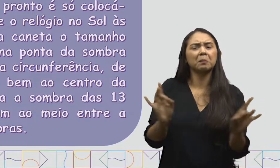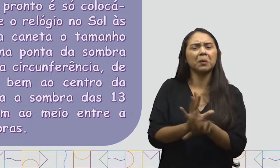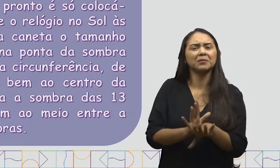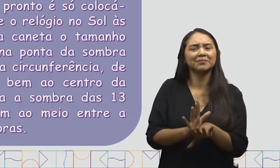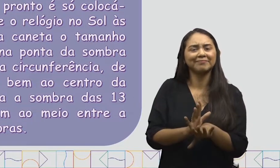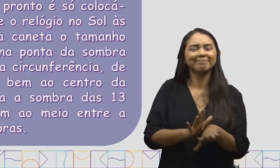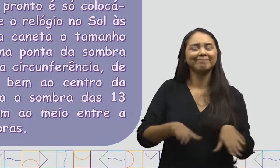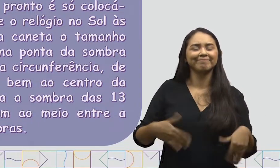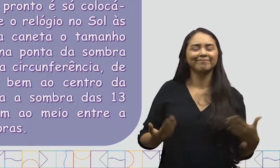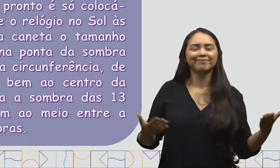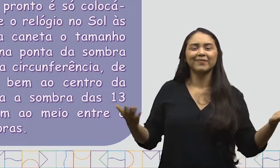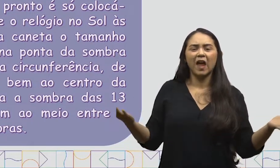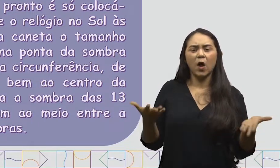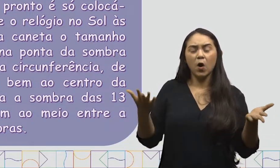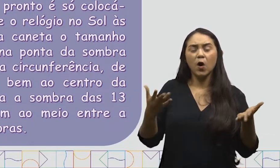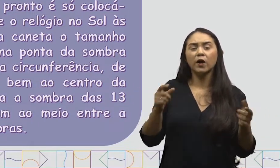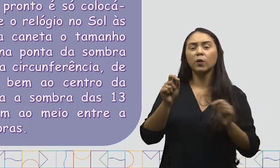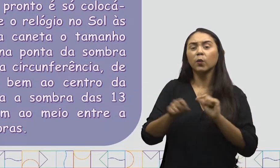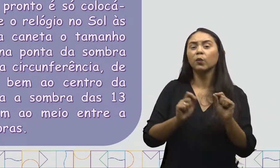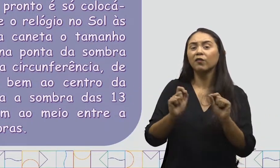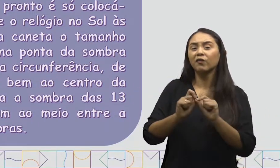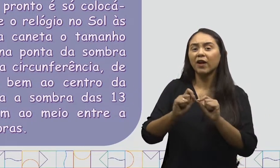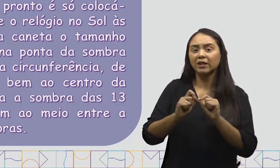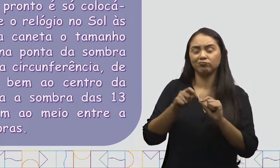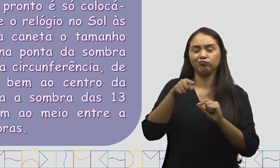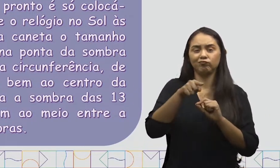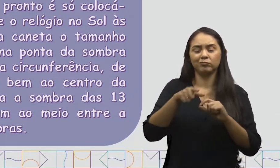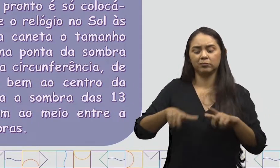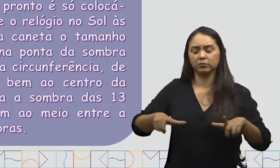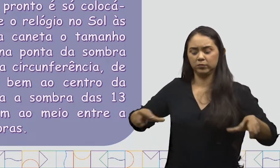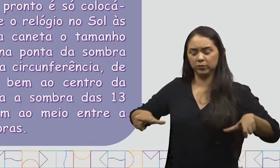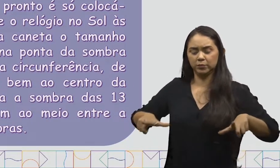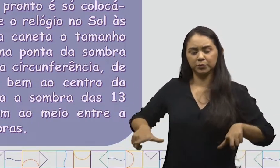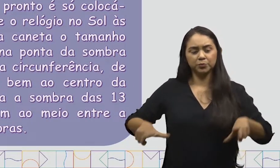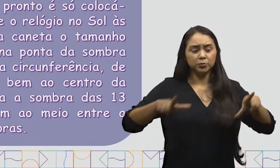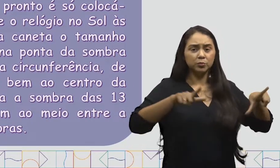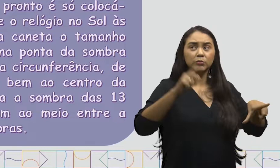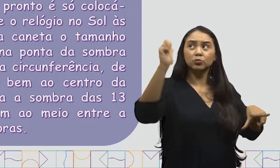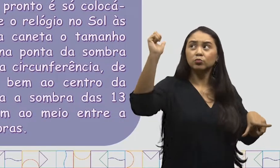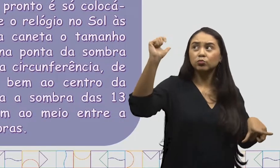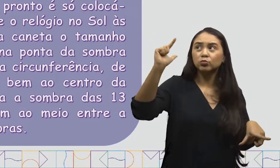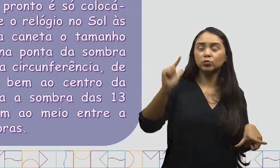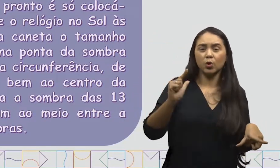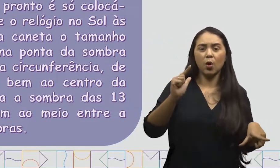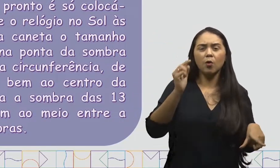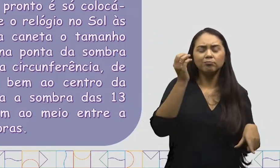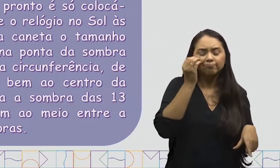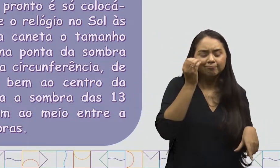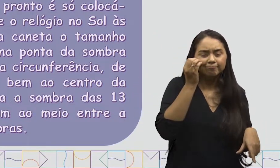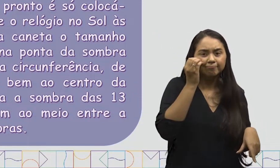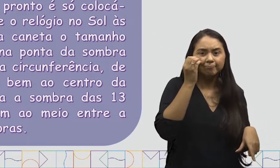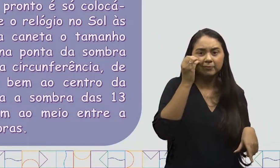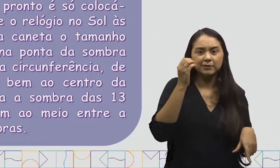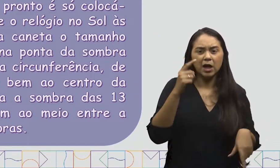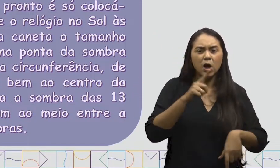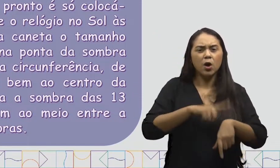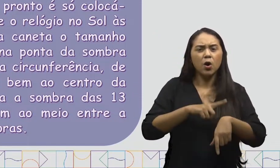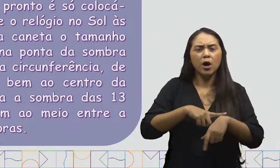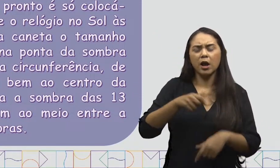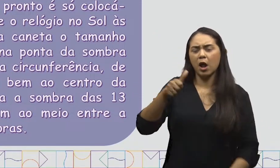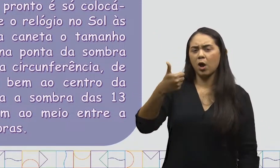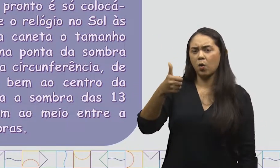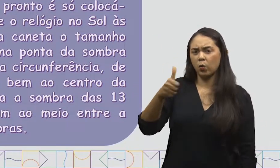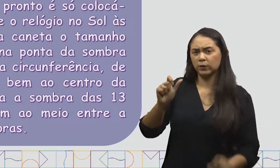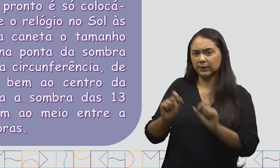que o relógio do sol está pronto, é só colocá-lo no sol e fazer o experimento. Coloque o relógio no sol